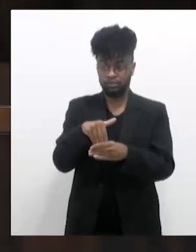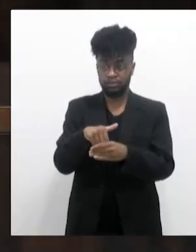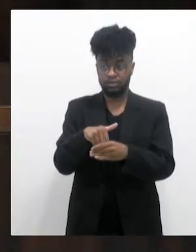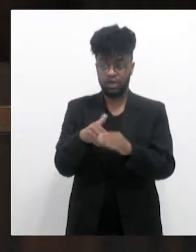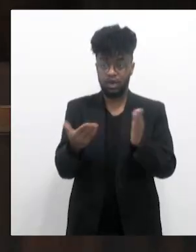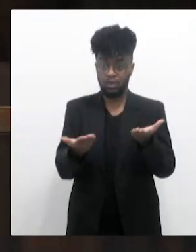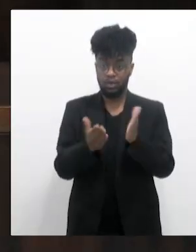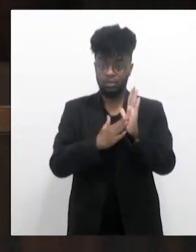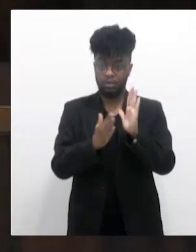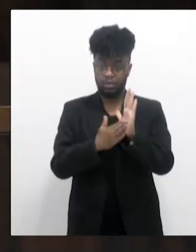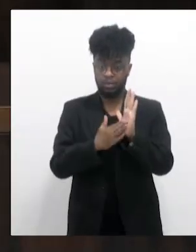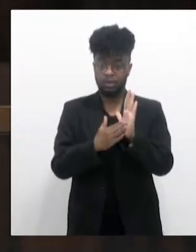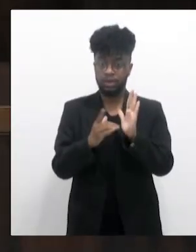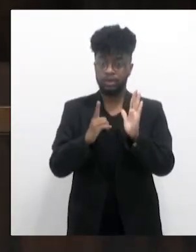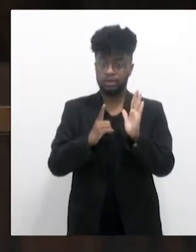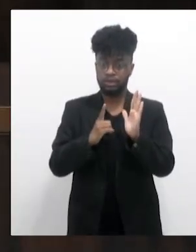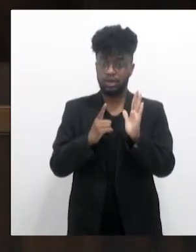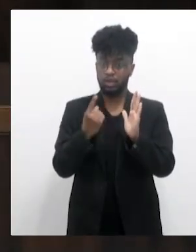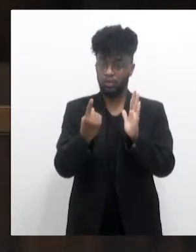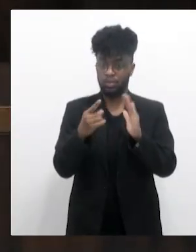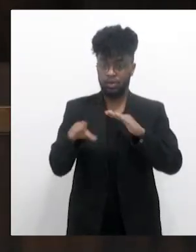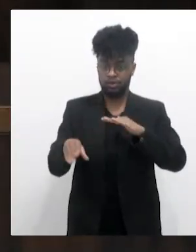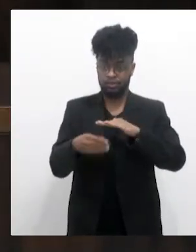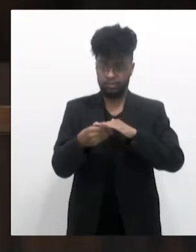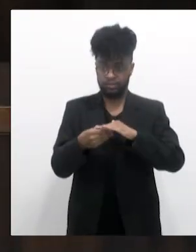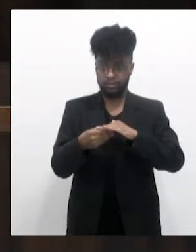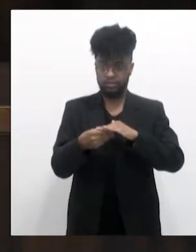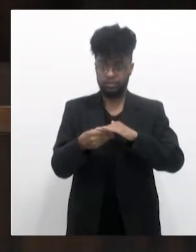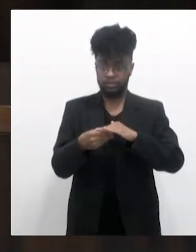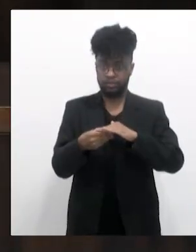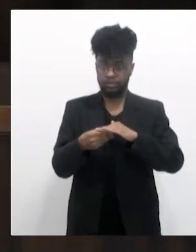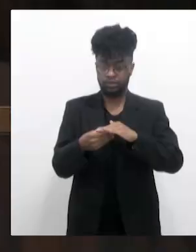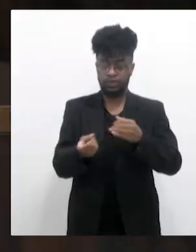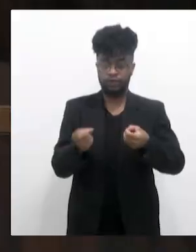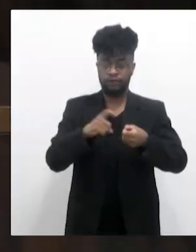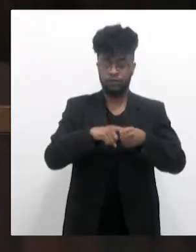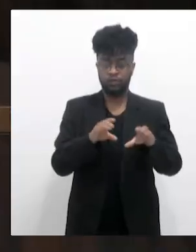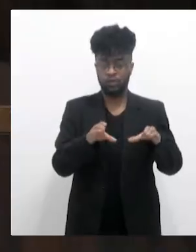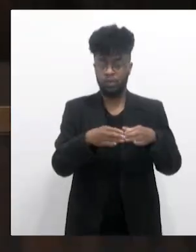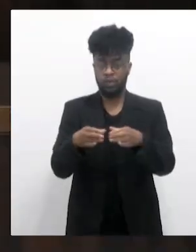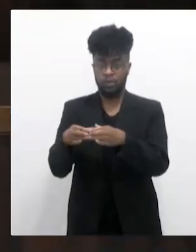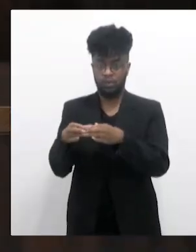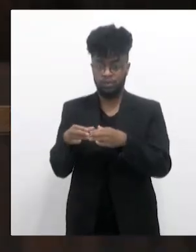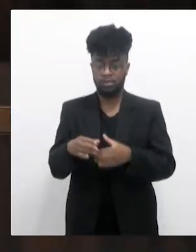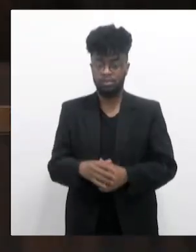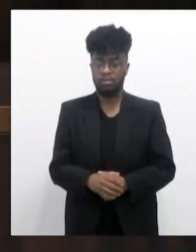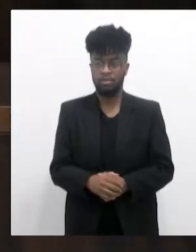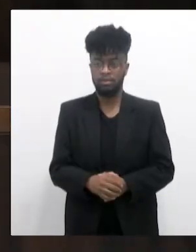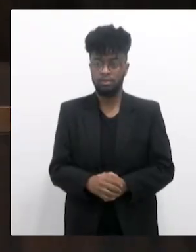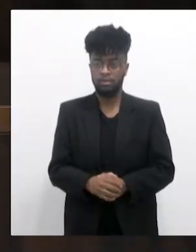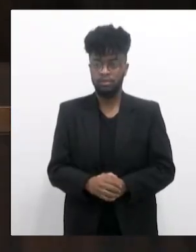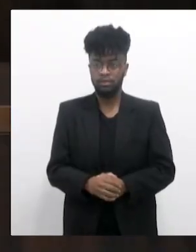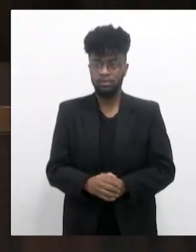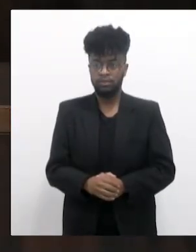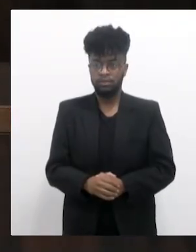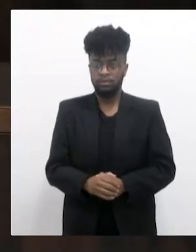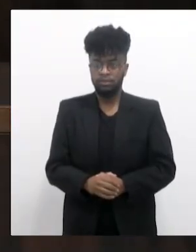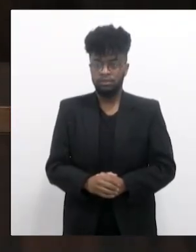A presente proposta recebeu uma emenda e retorna às comissões.